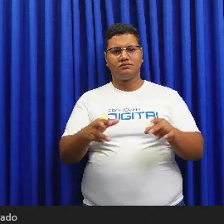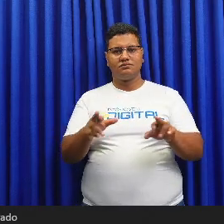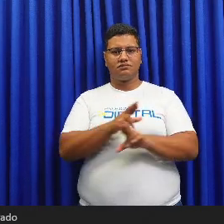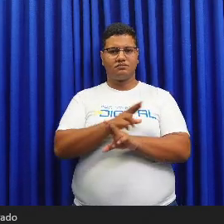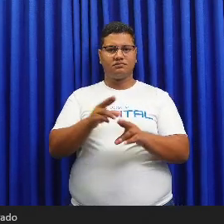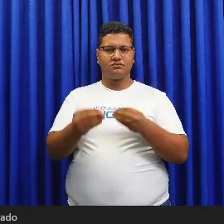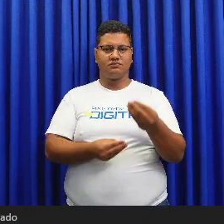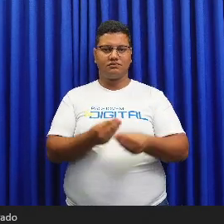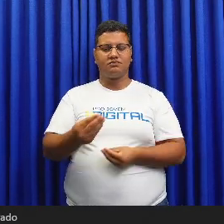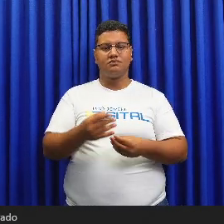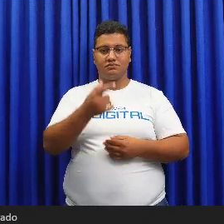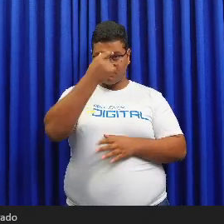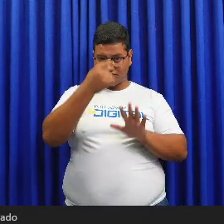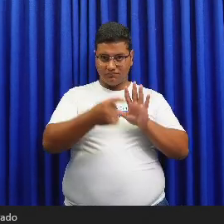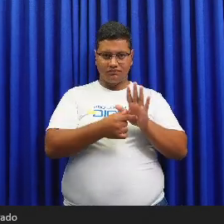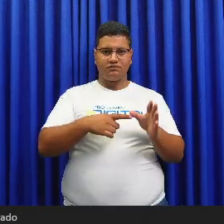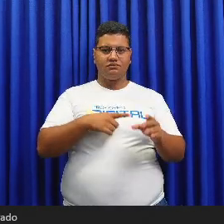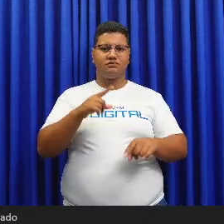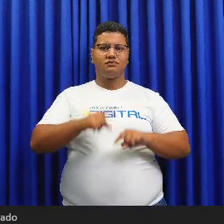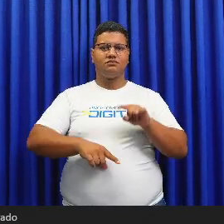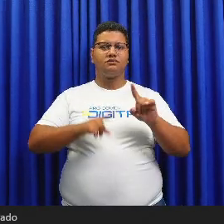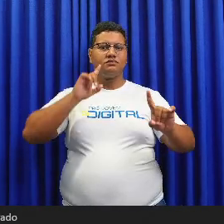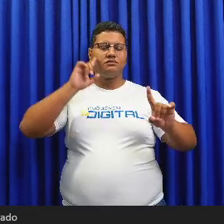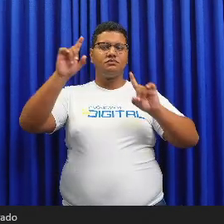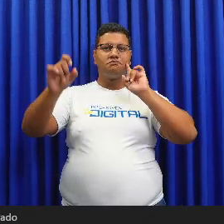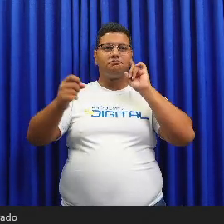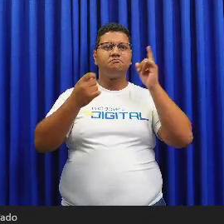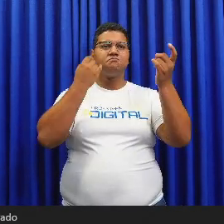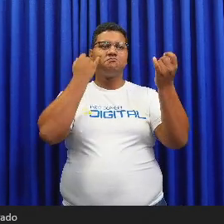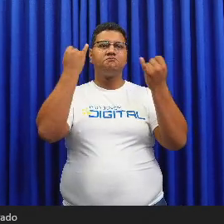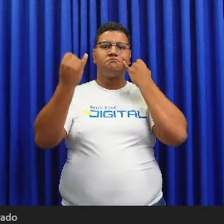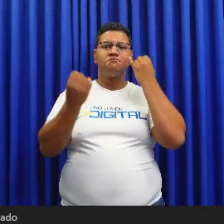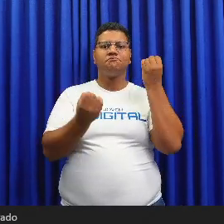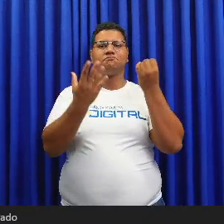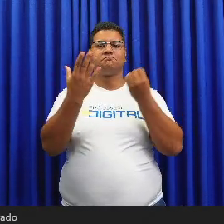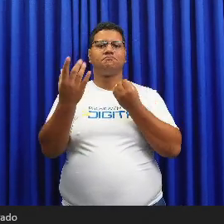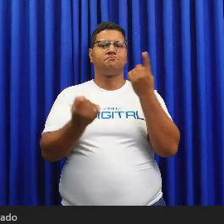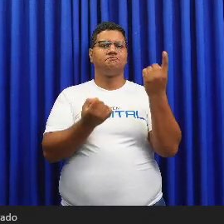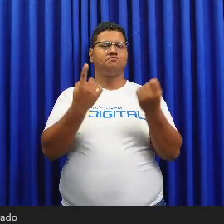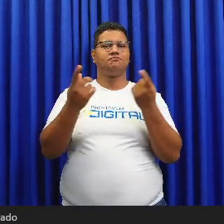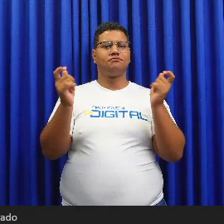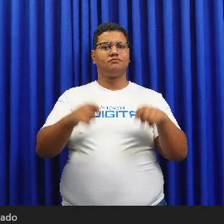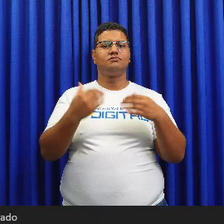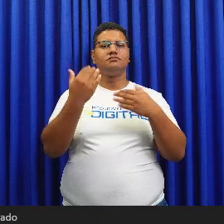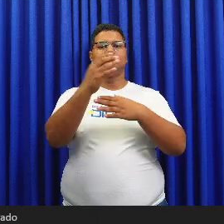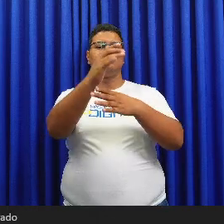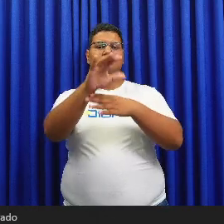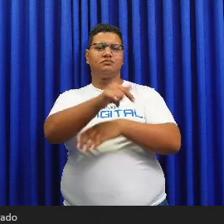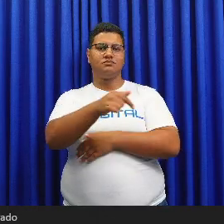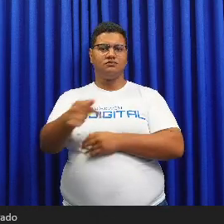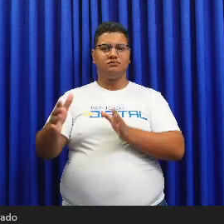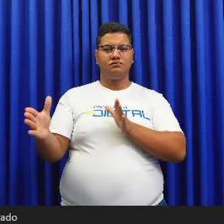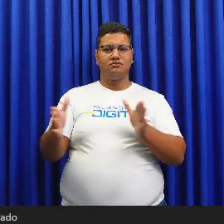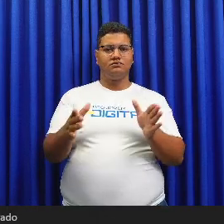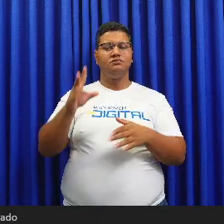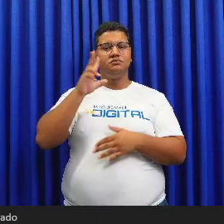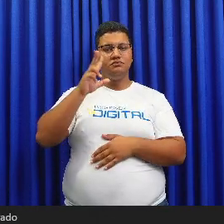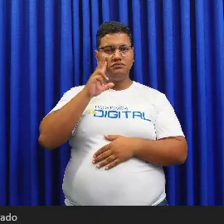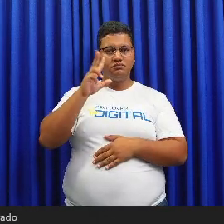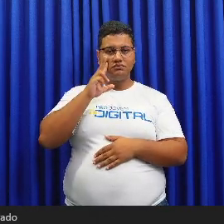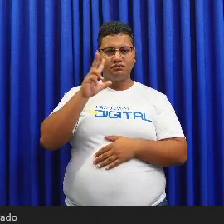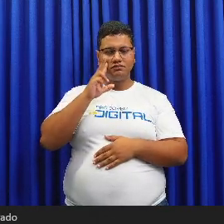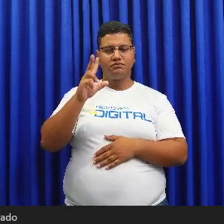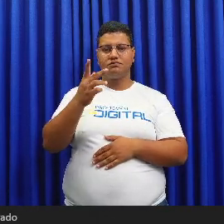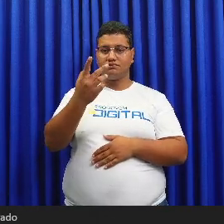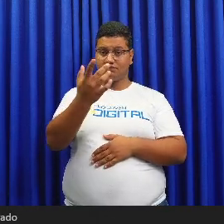basicamente, a inteligência artificial ela te deu algumas ideias de como você pode publicar ao longo da semana. Ou seja, na segunda-feira